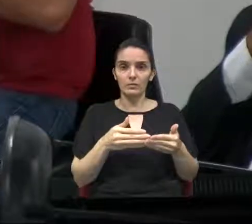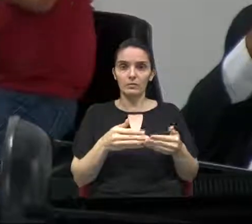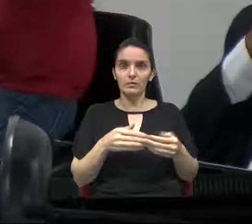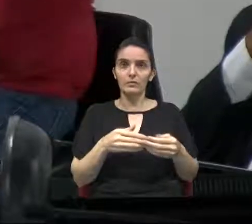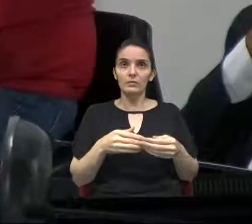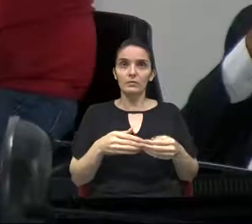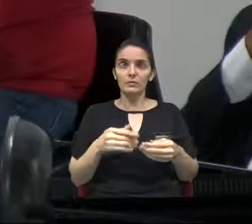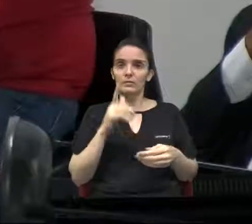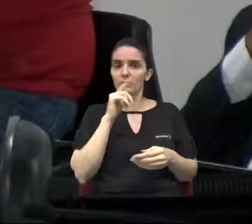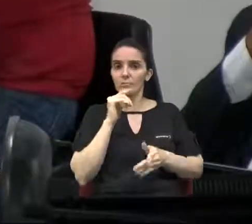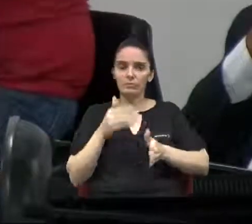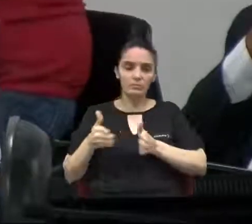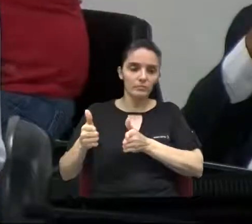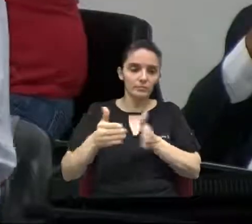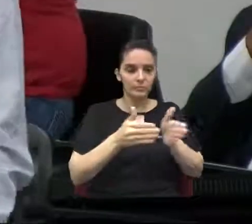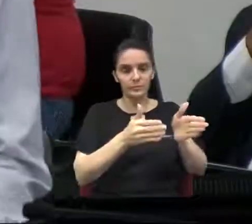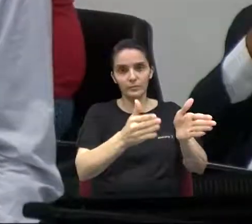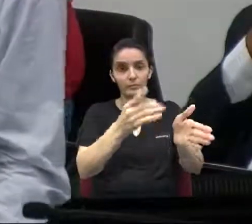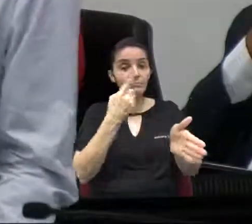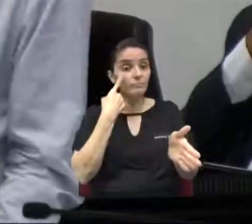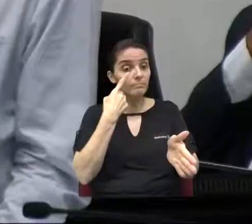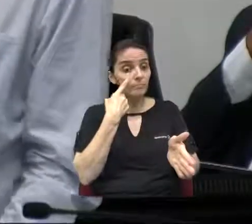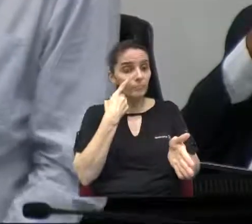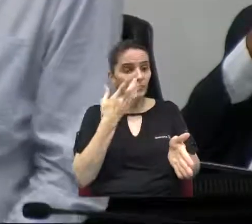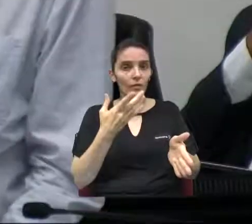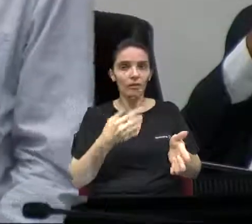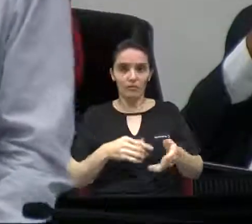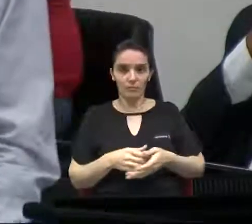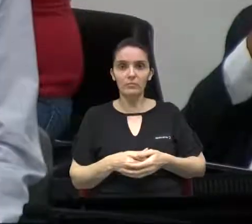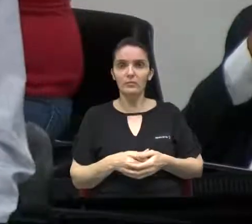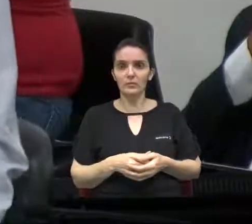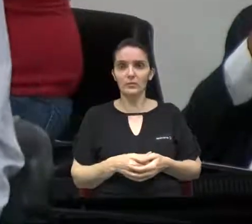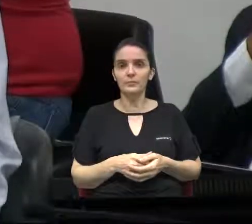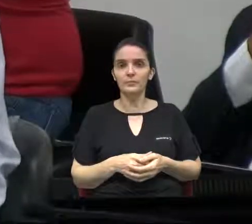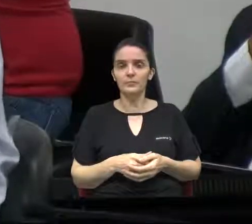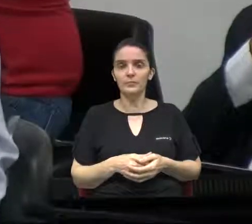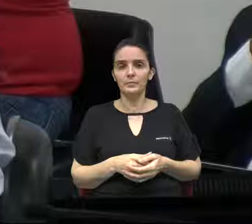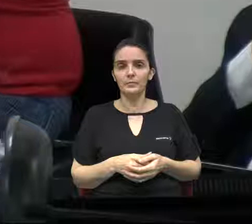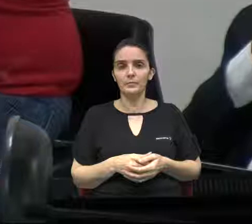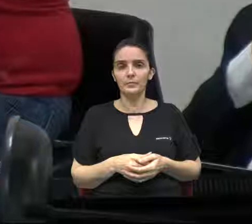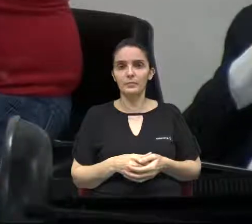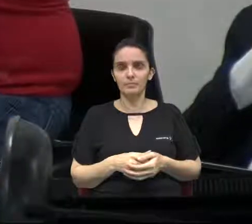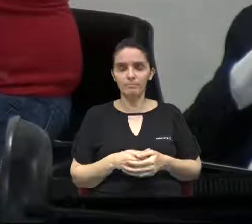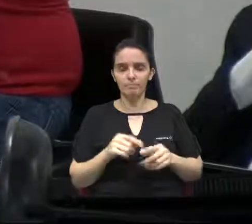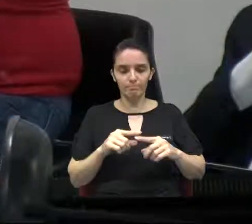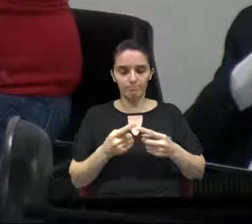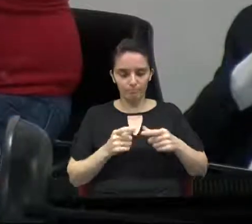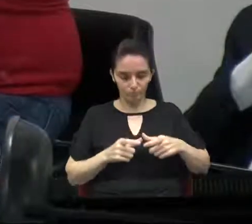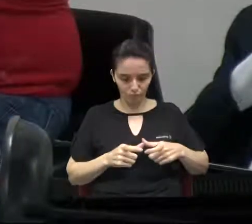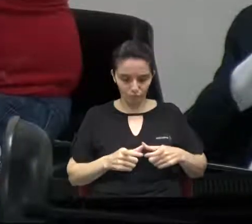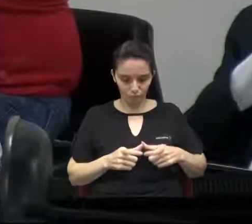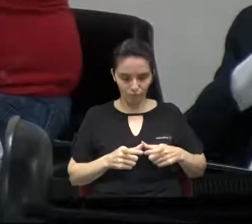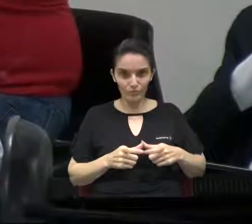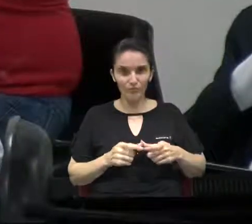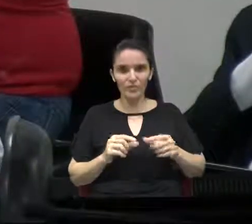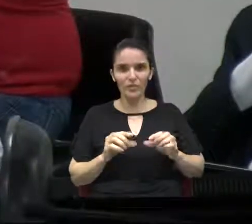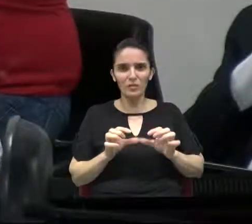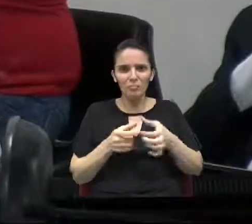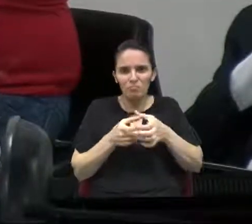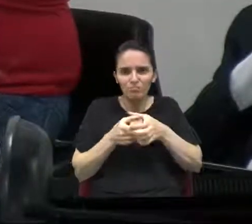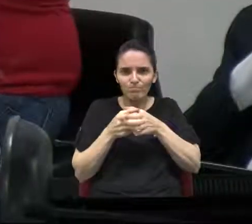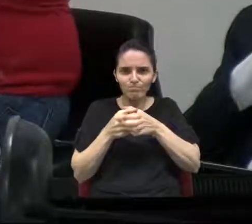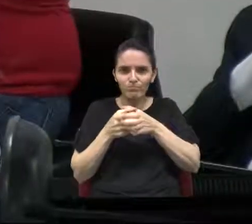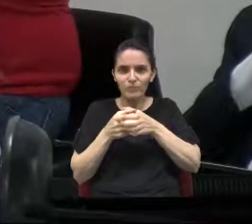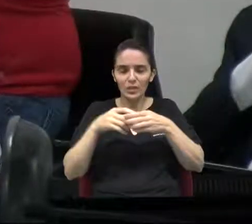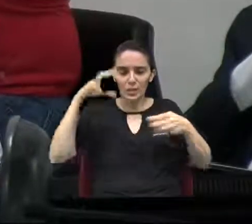Fundo daquele jeito, você vai lá, você vê o córrego que passa, que vem da Ana Carolina, com um cestinho desse, com a chuva,